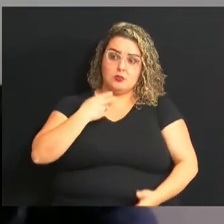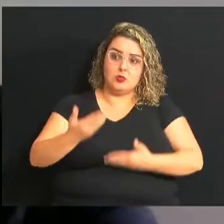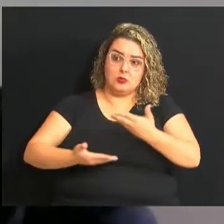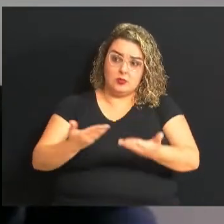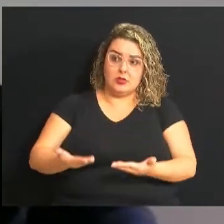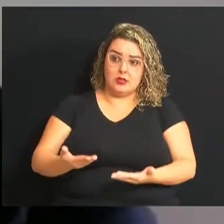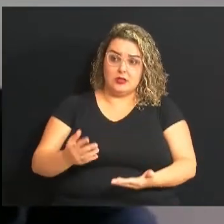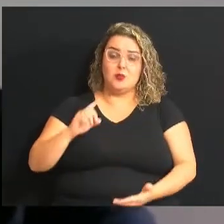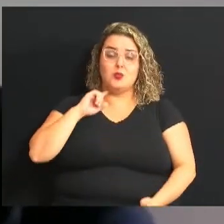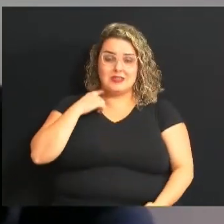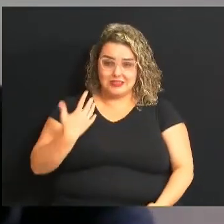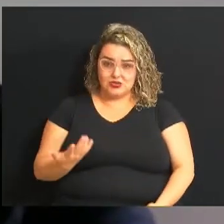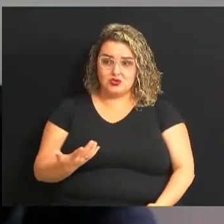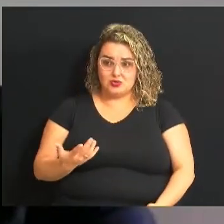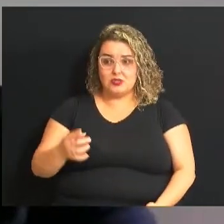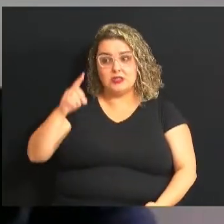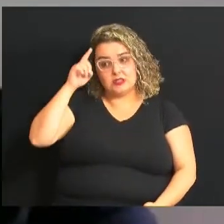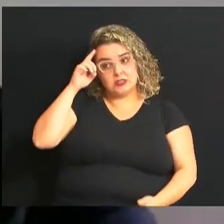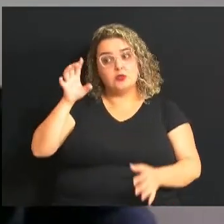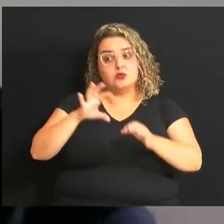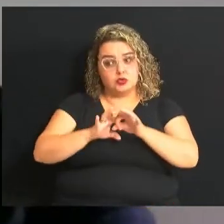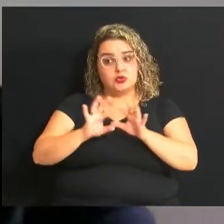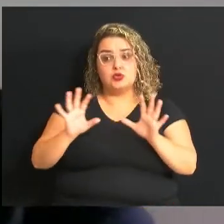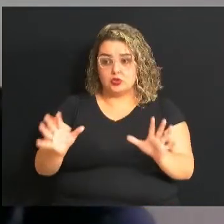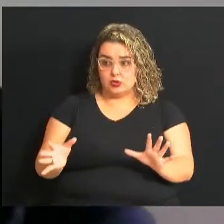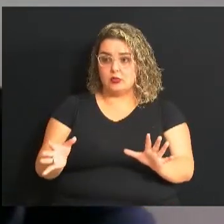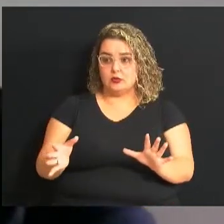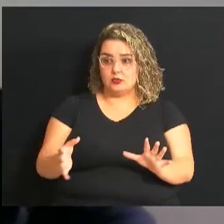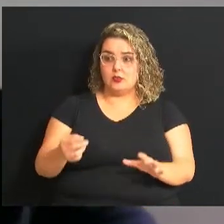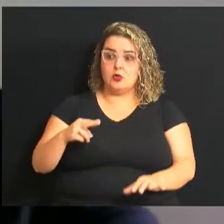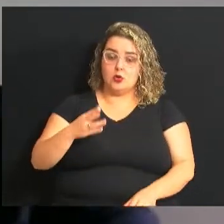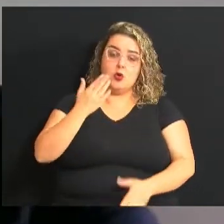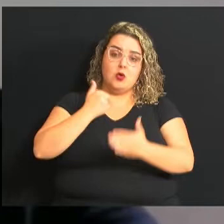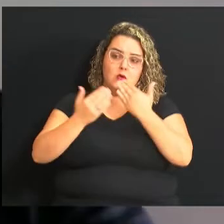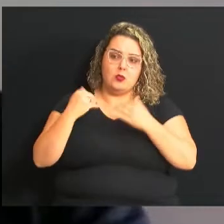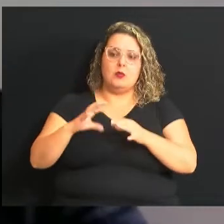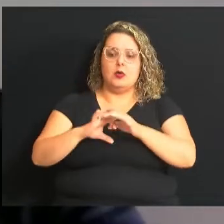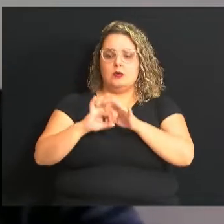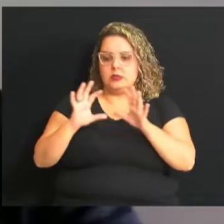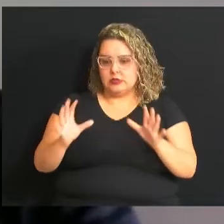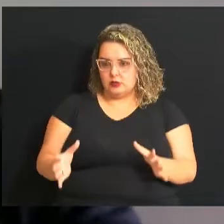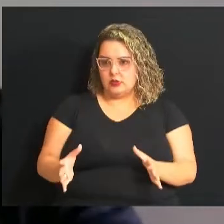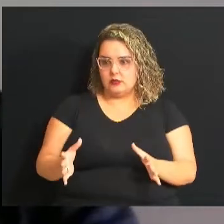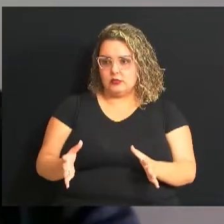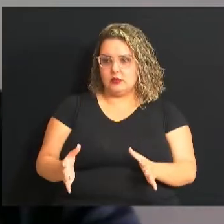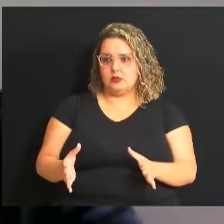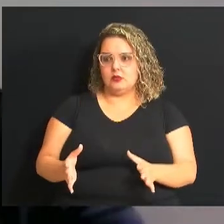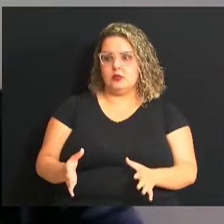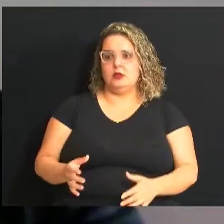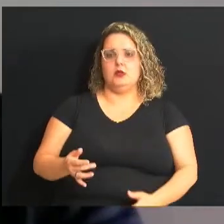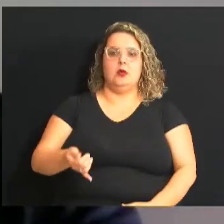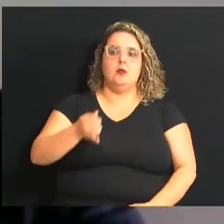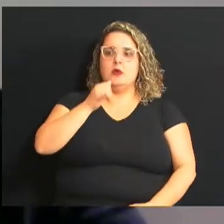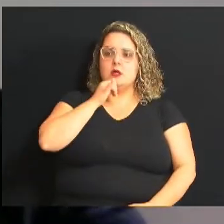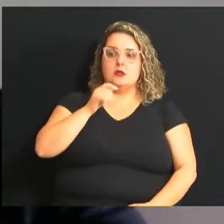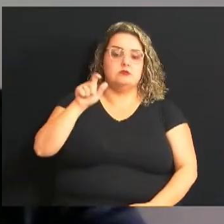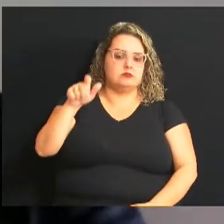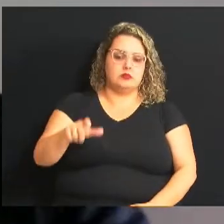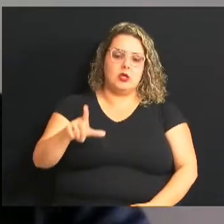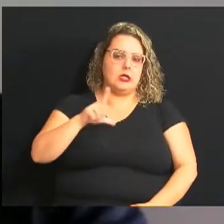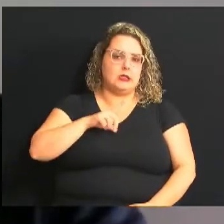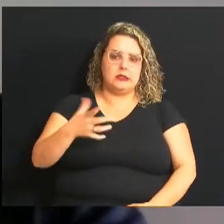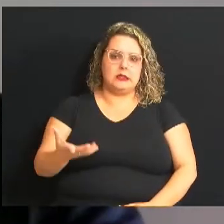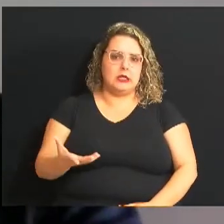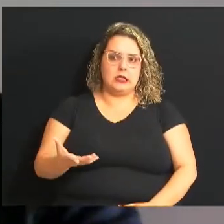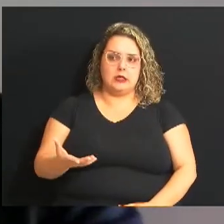tá? Então, seria um dia livre ou uma refeição livre. Então, seria a refeição livre que a pessoa tem ali, e essa